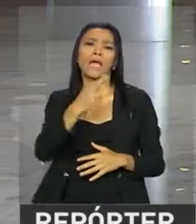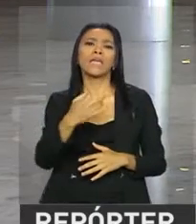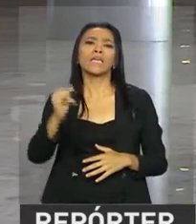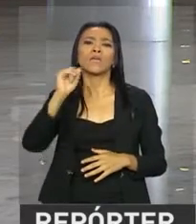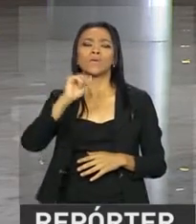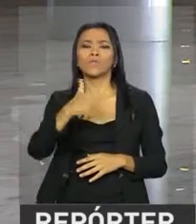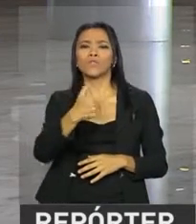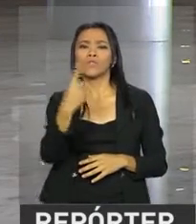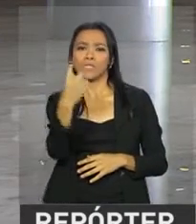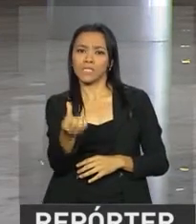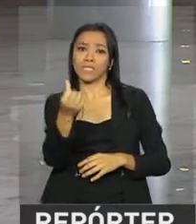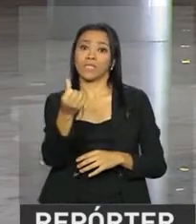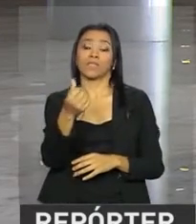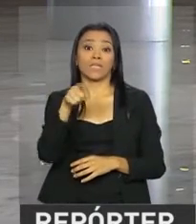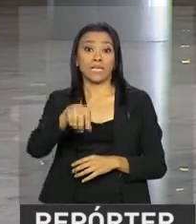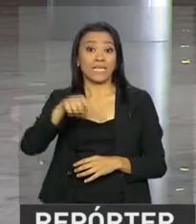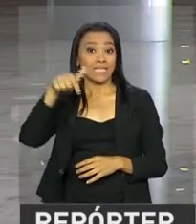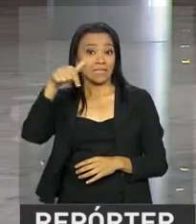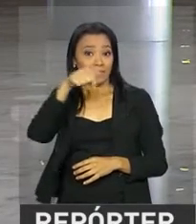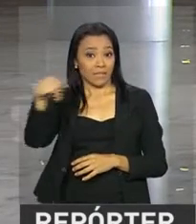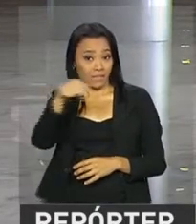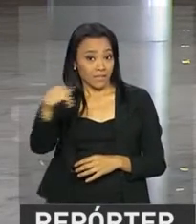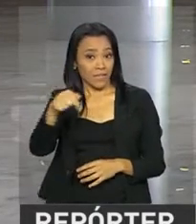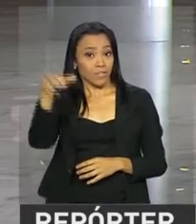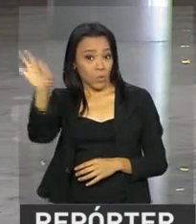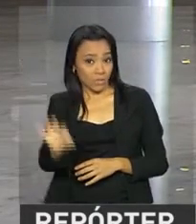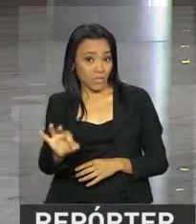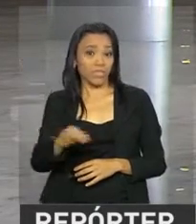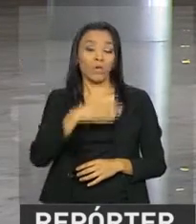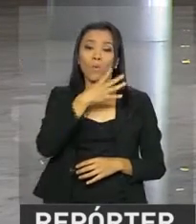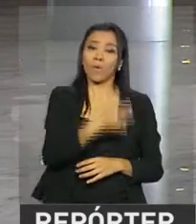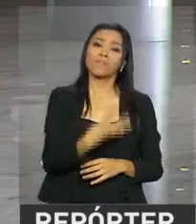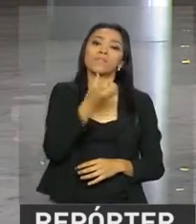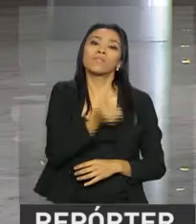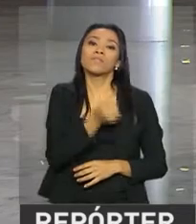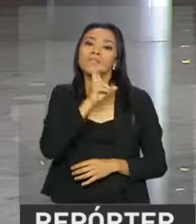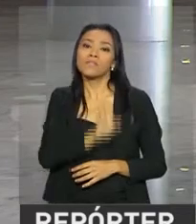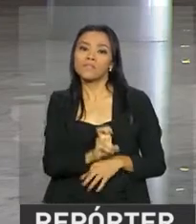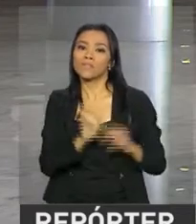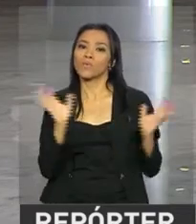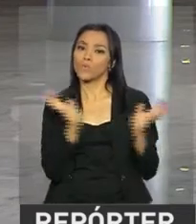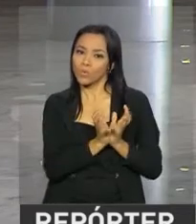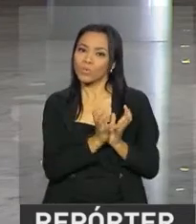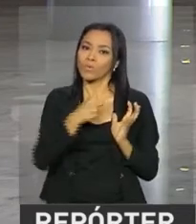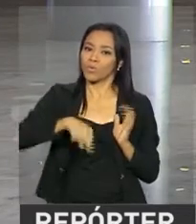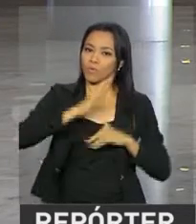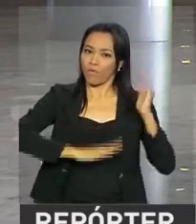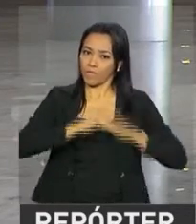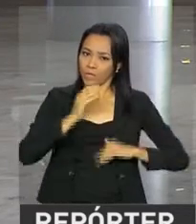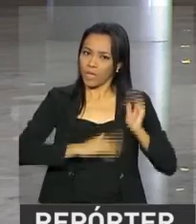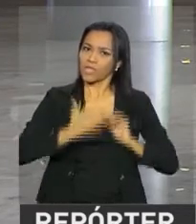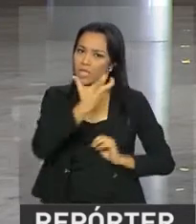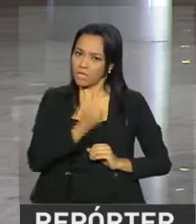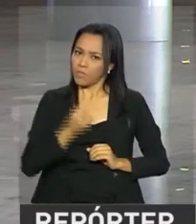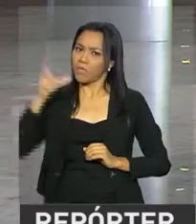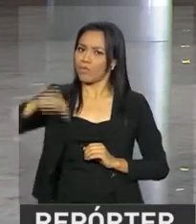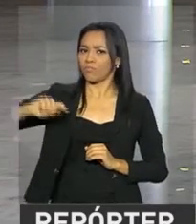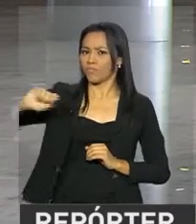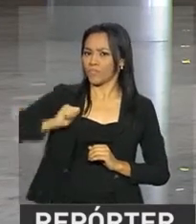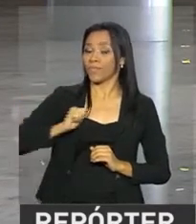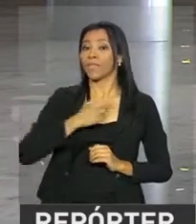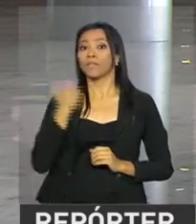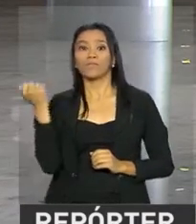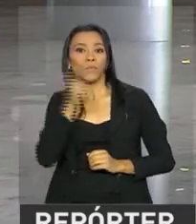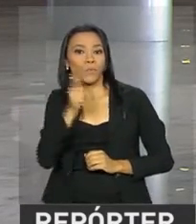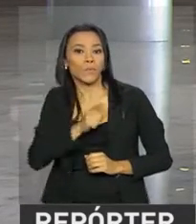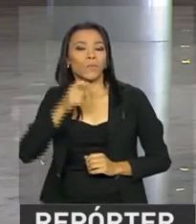já que 77% dos 465 atletas que fizeram parte da delegação recebiam a bolsa, e das 19